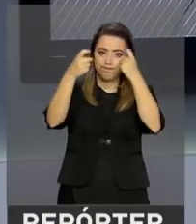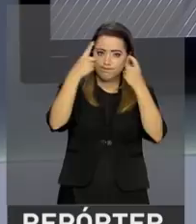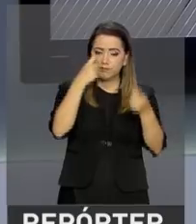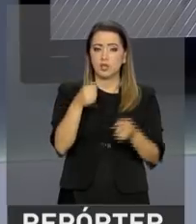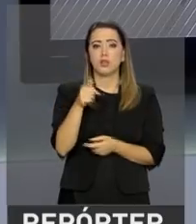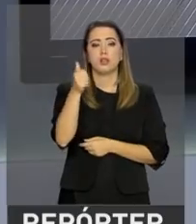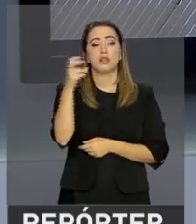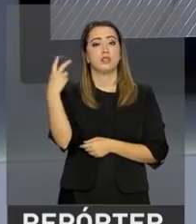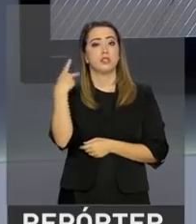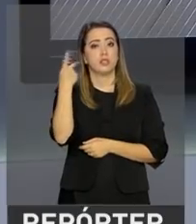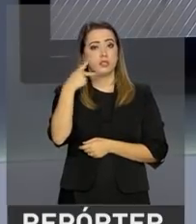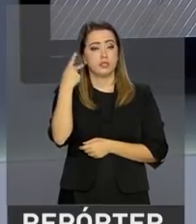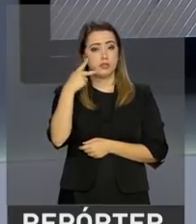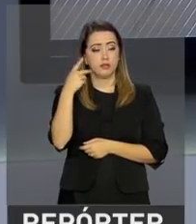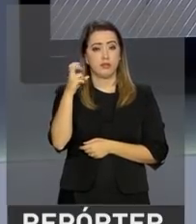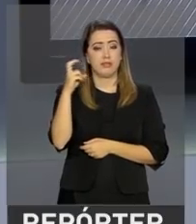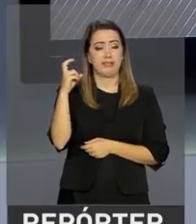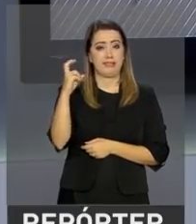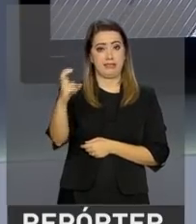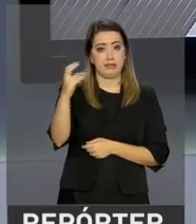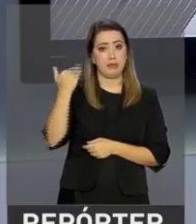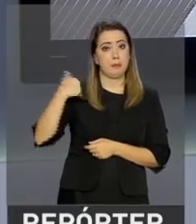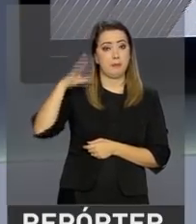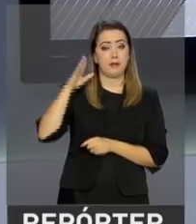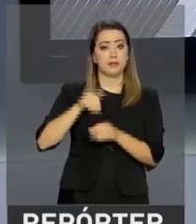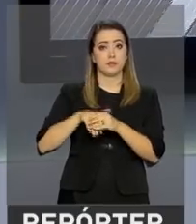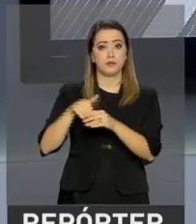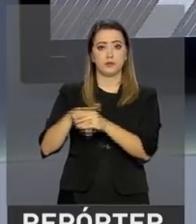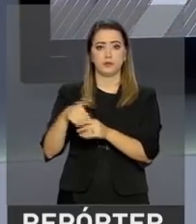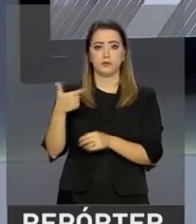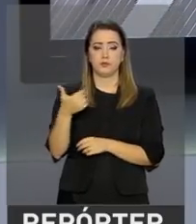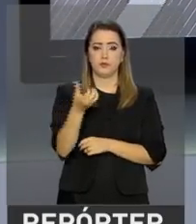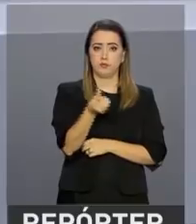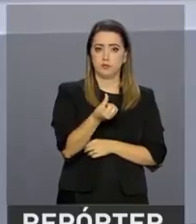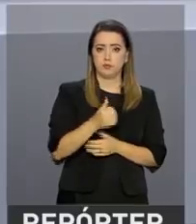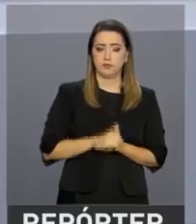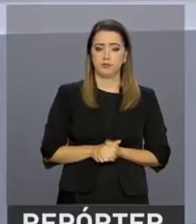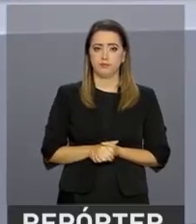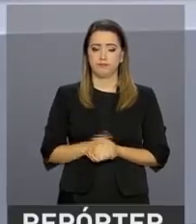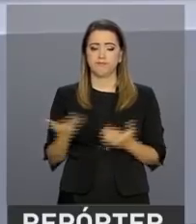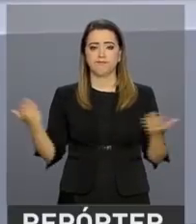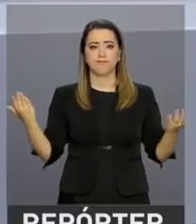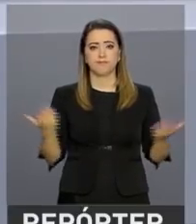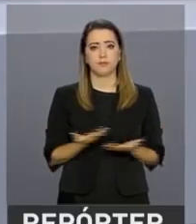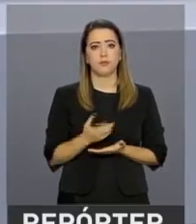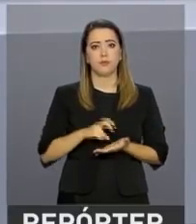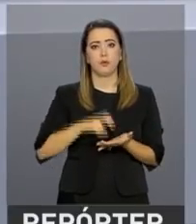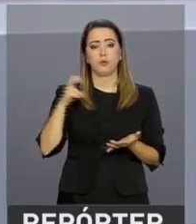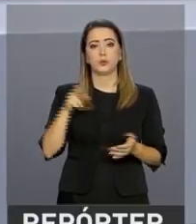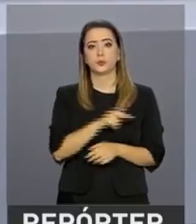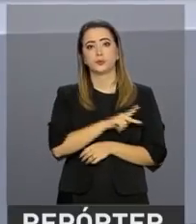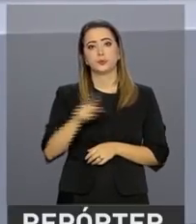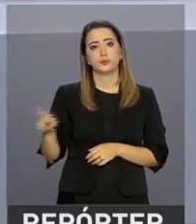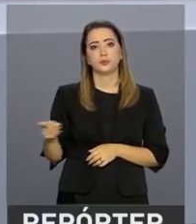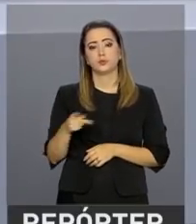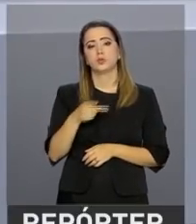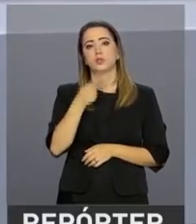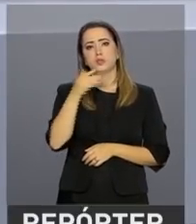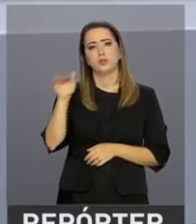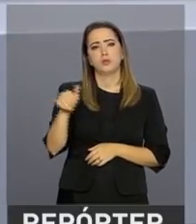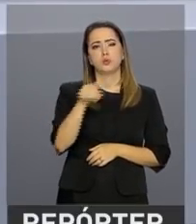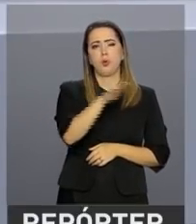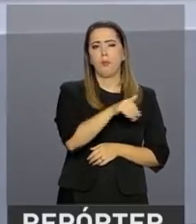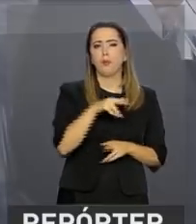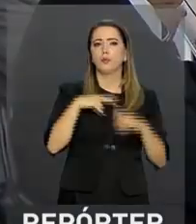vereadora mais votada nas eleições municipais de 2000 16 e hoje pela manhã o presidente michel temer convocou